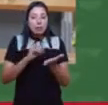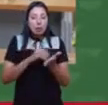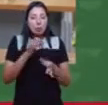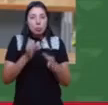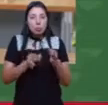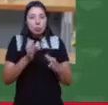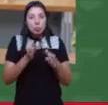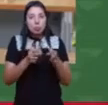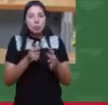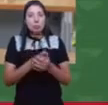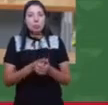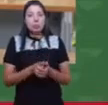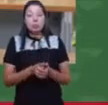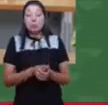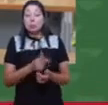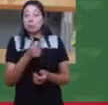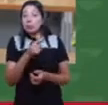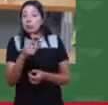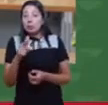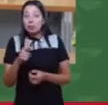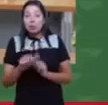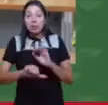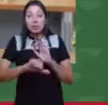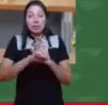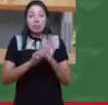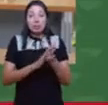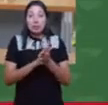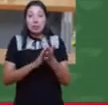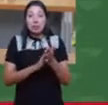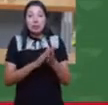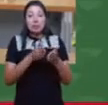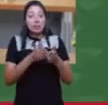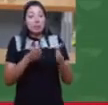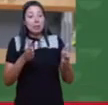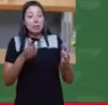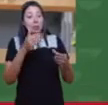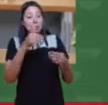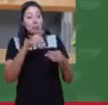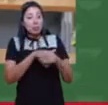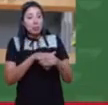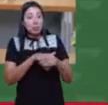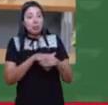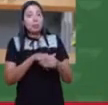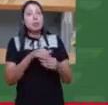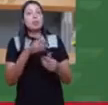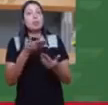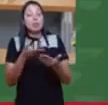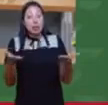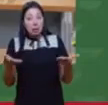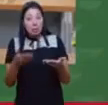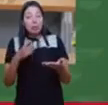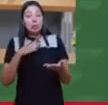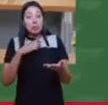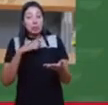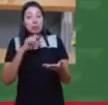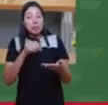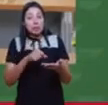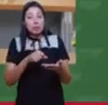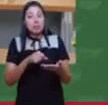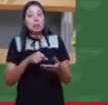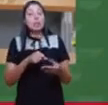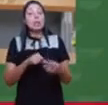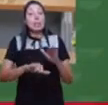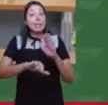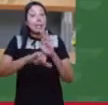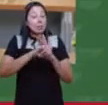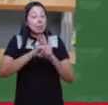injustamente, não tinha crime e abriram um processo de impeachment. Agora, crimes